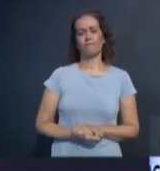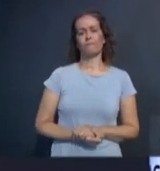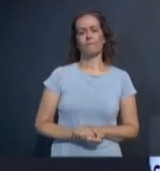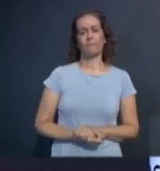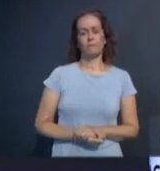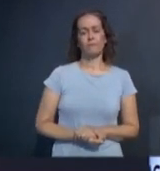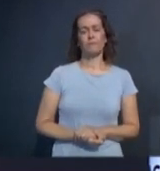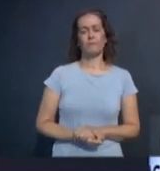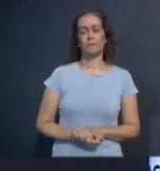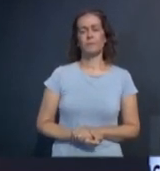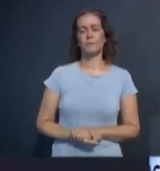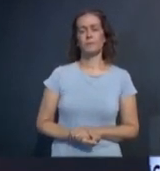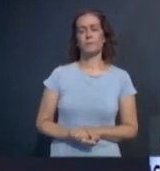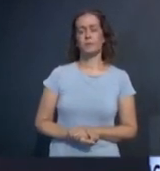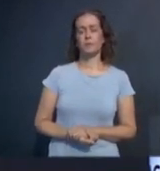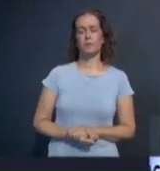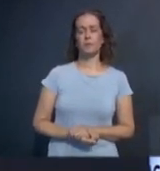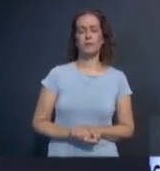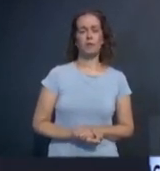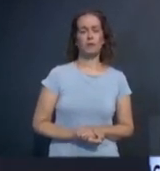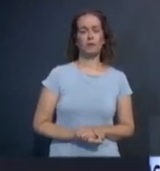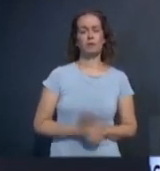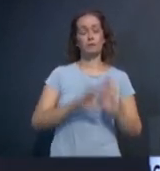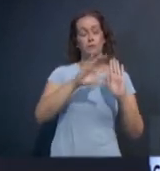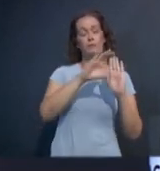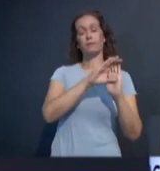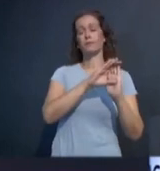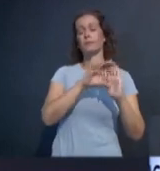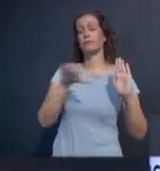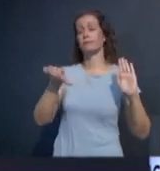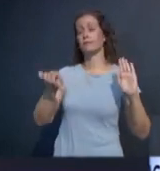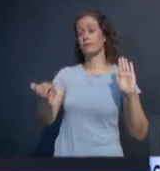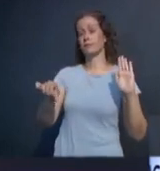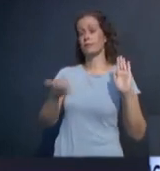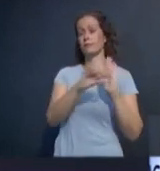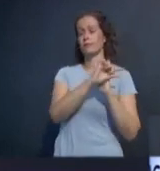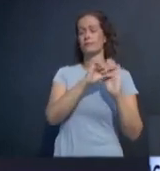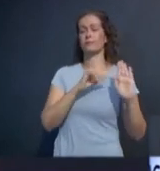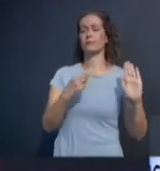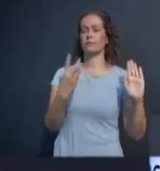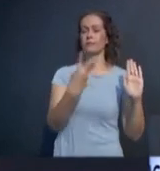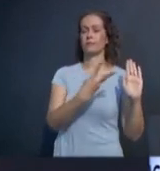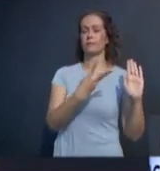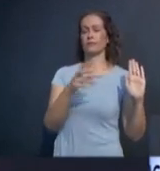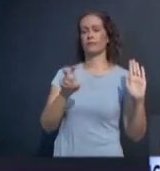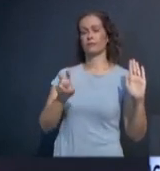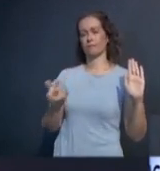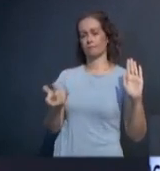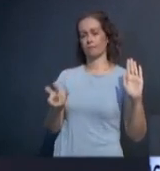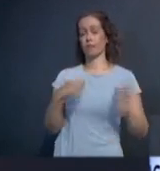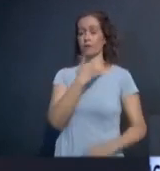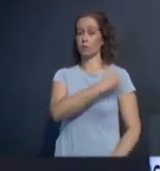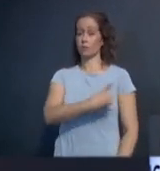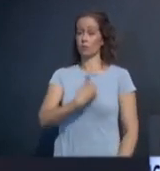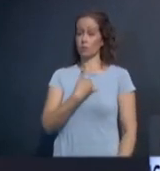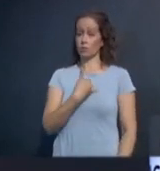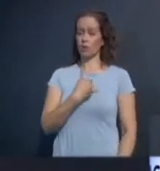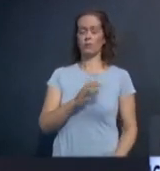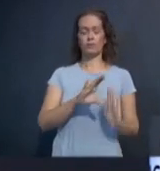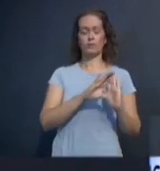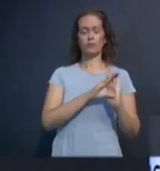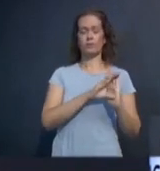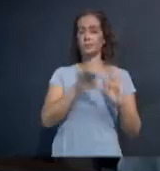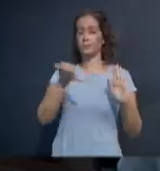No capítulo 9, o verso 35, João 9, o